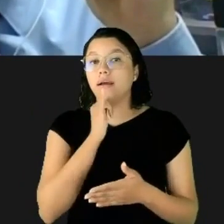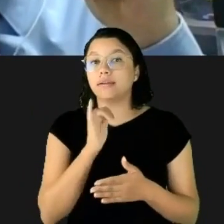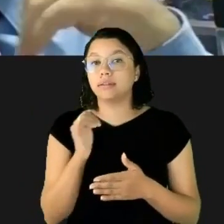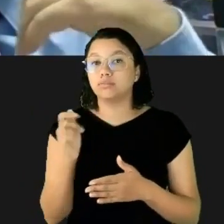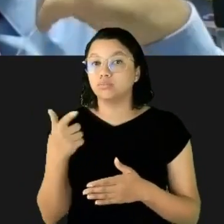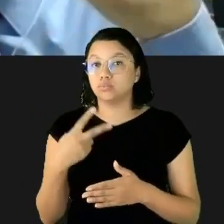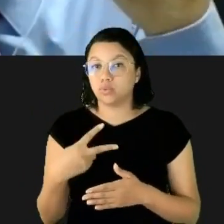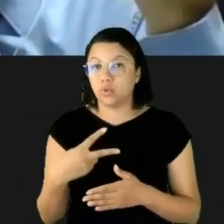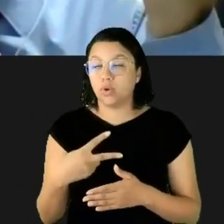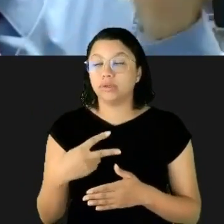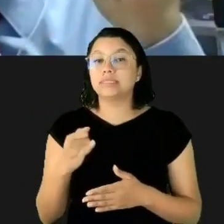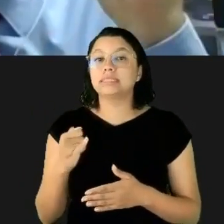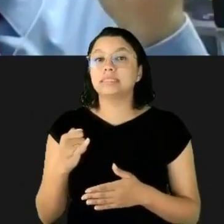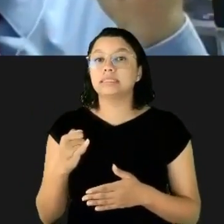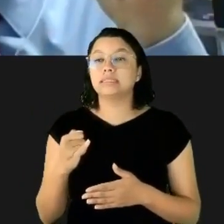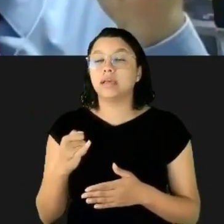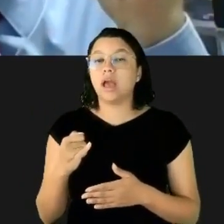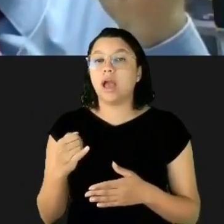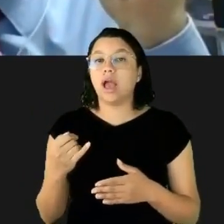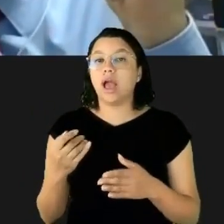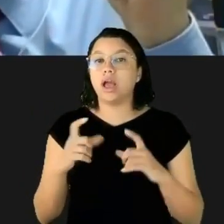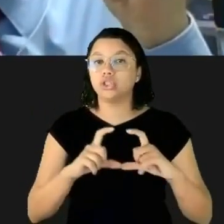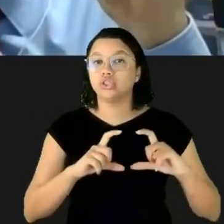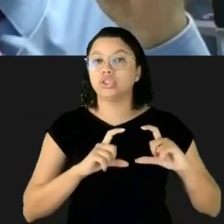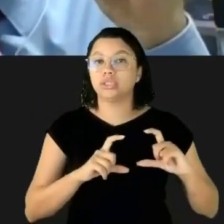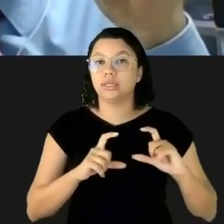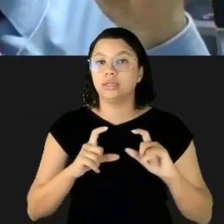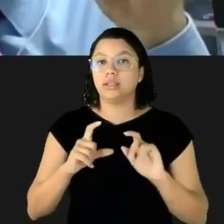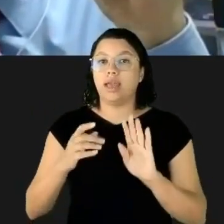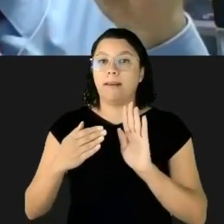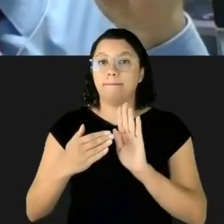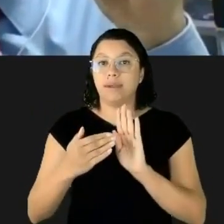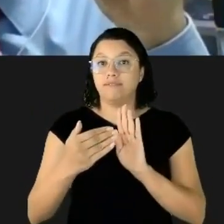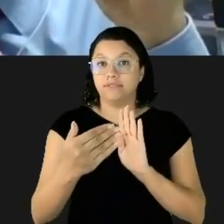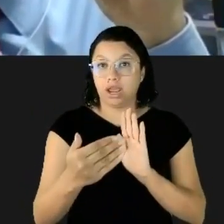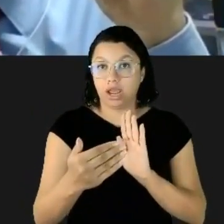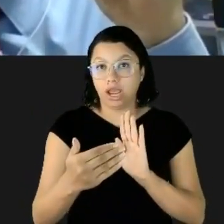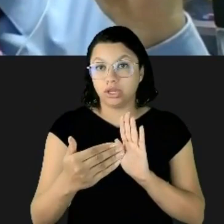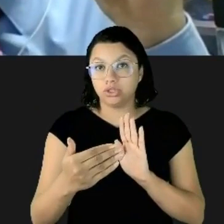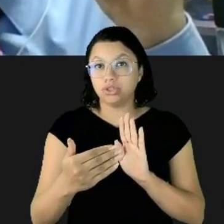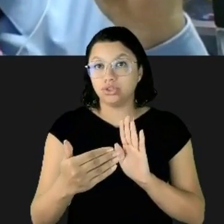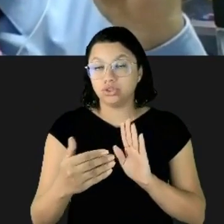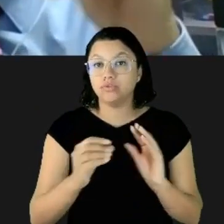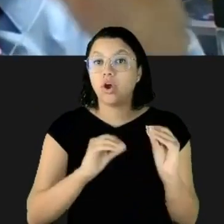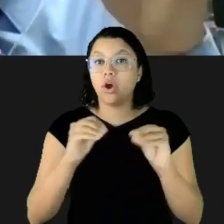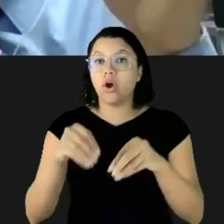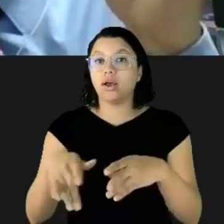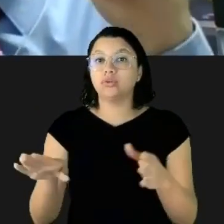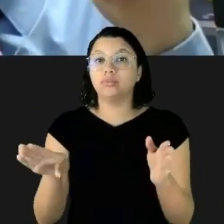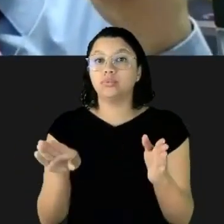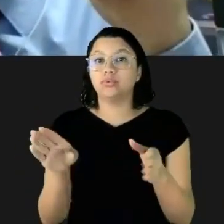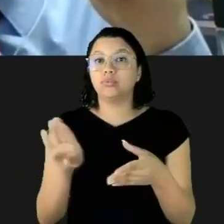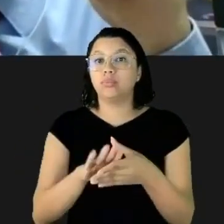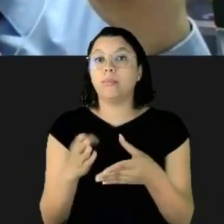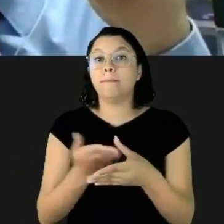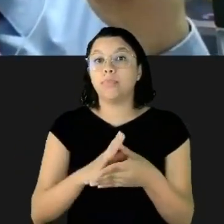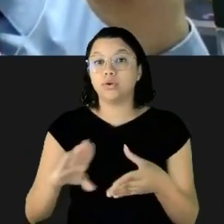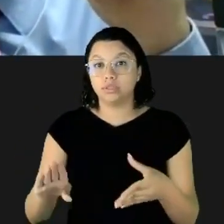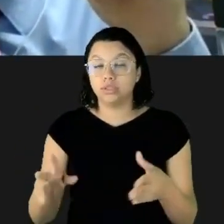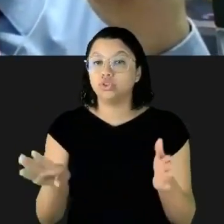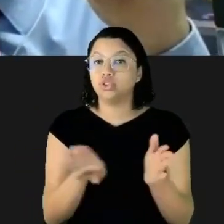você vai jogar para os processos que chegam chegam por exemplo e aí MP por exemplo